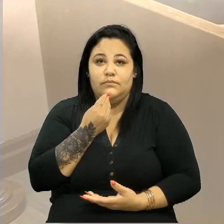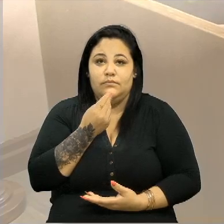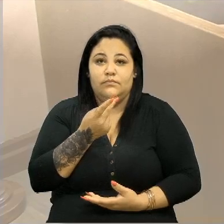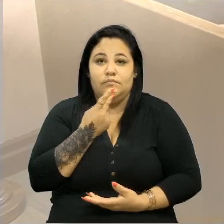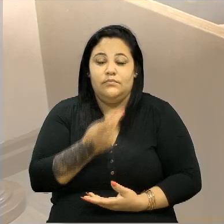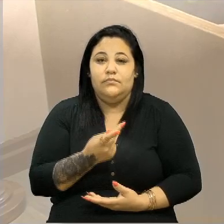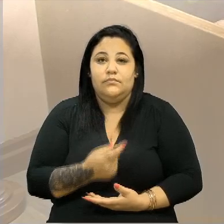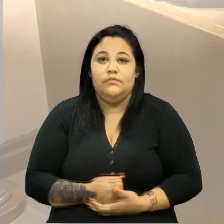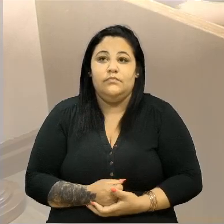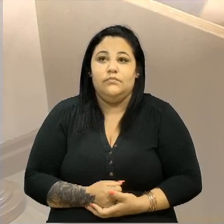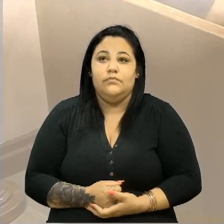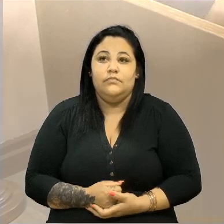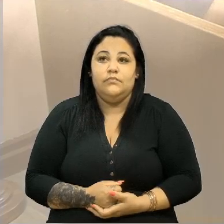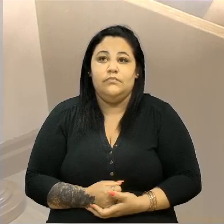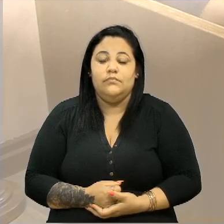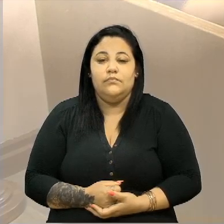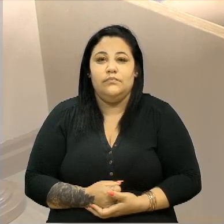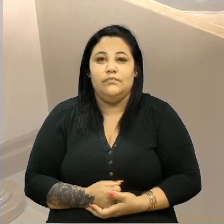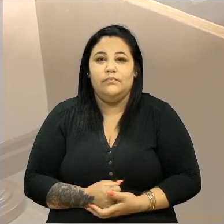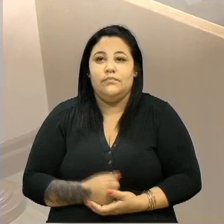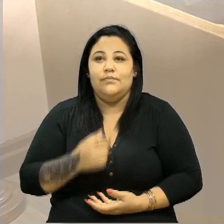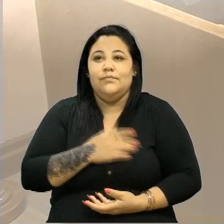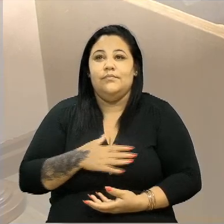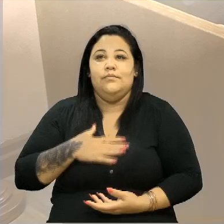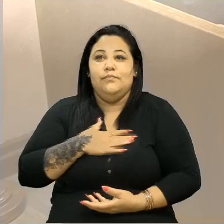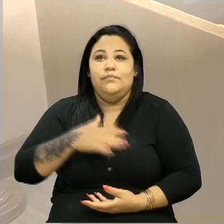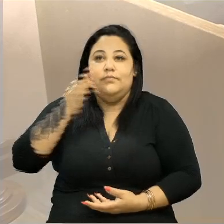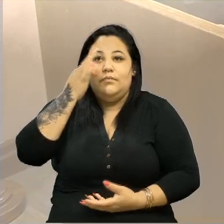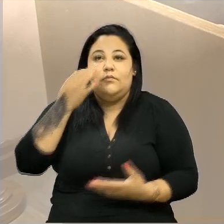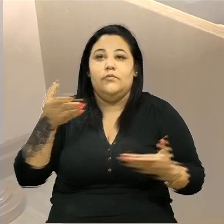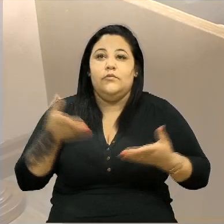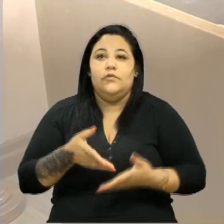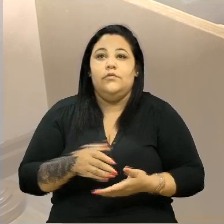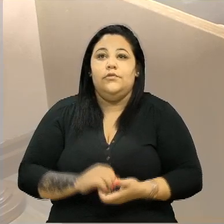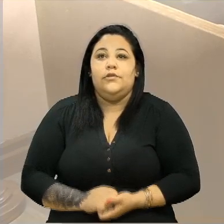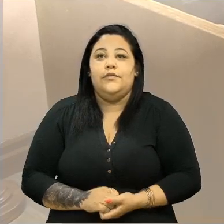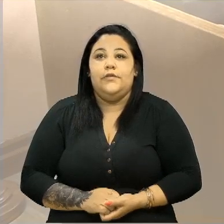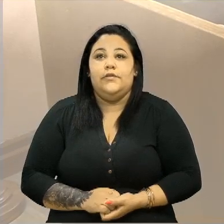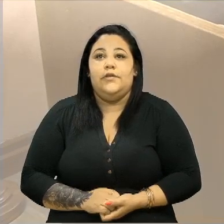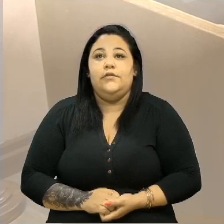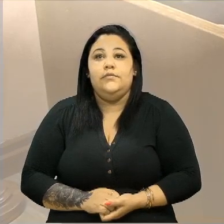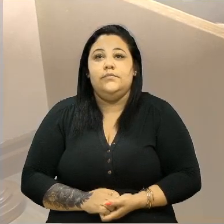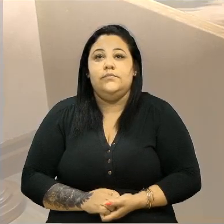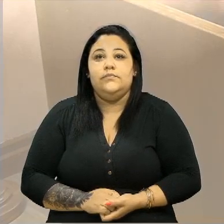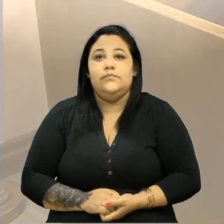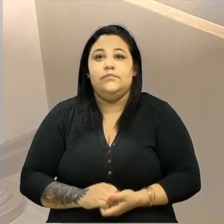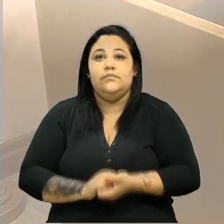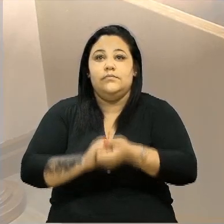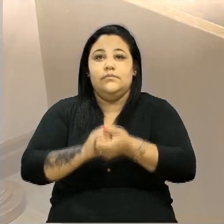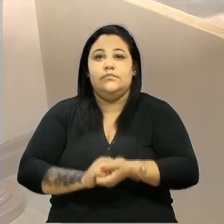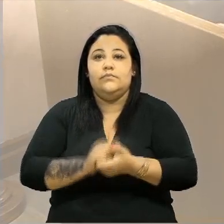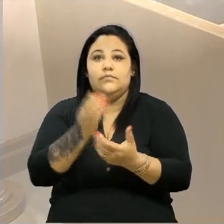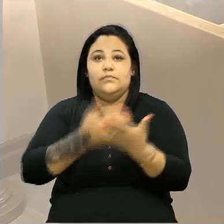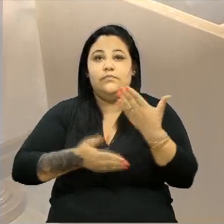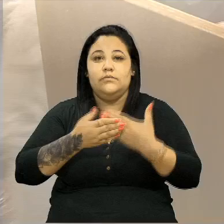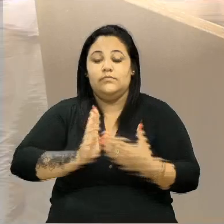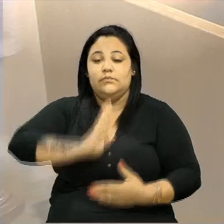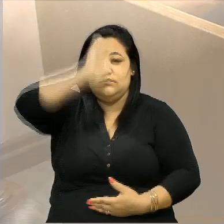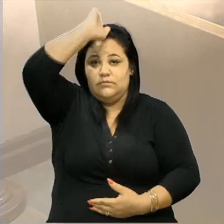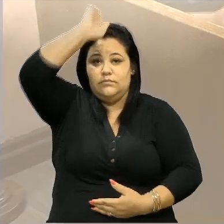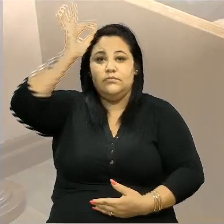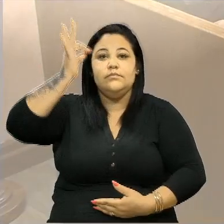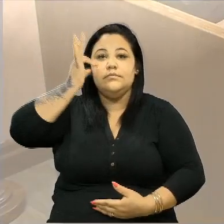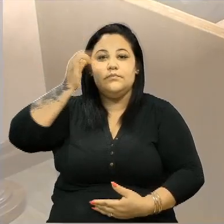estar nessa casa, na Casa do Povo. Cumprimento a todo o efetivo do Corpo de Bombeiros que está presente, é o meu efetivo,